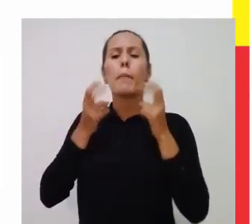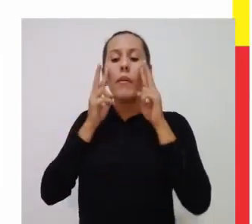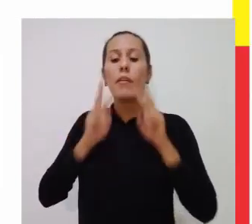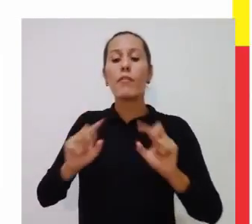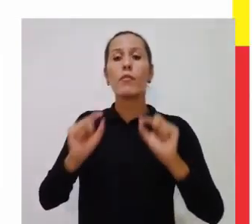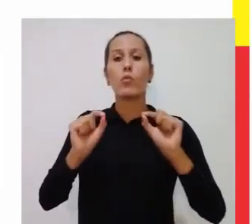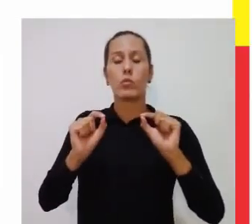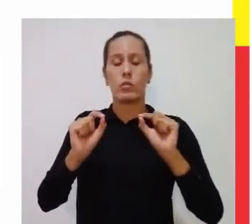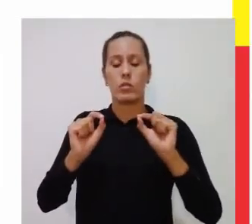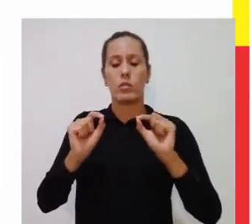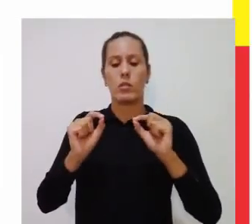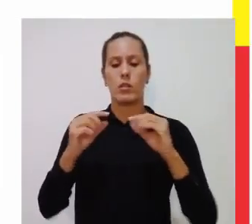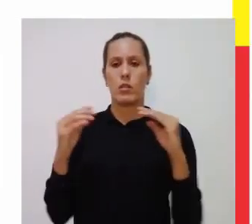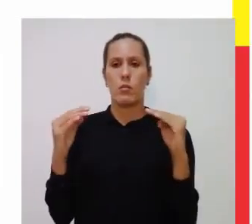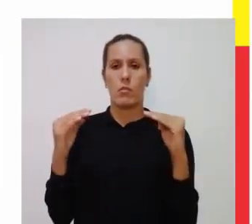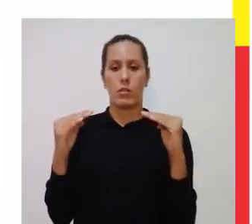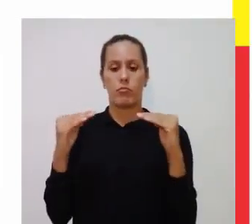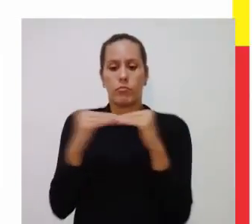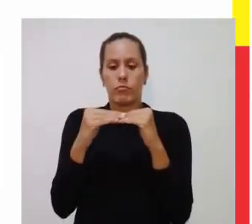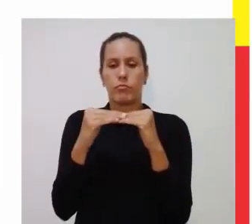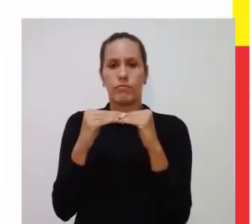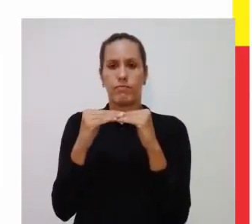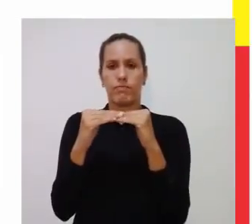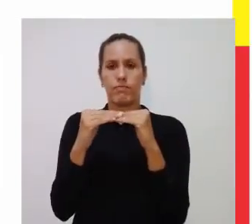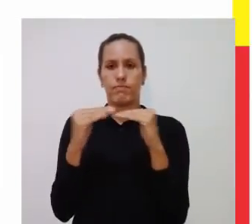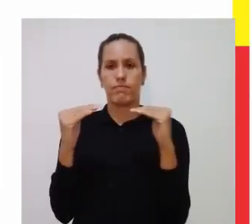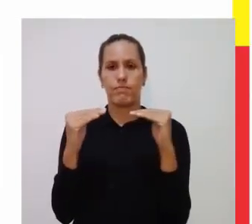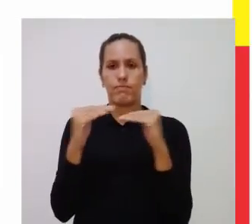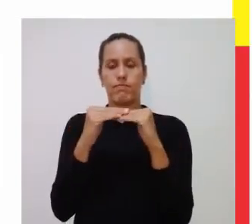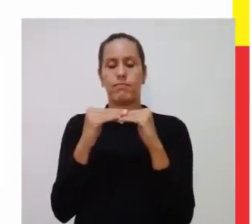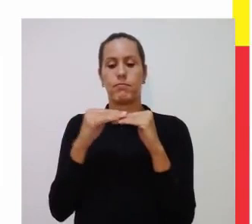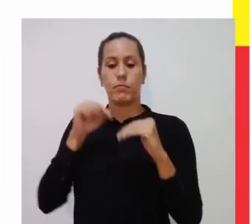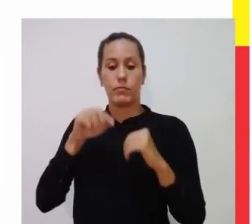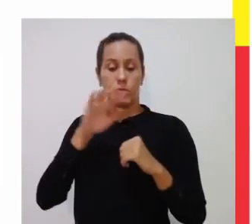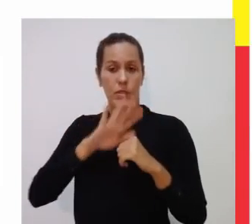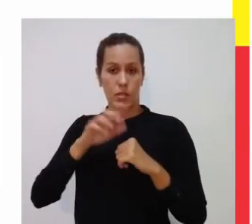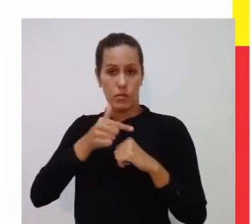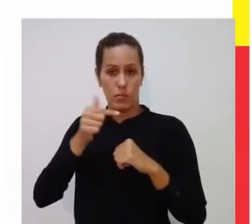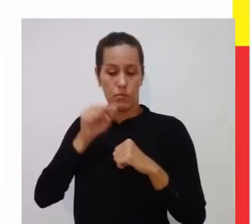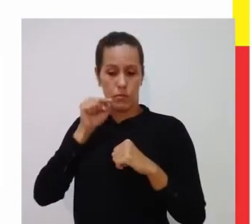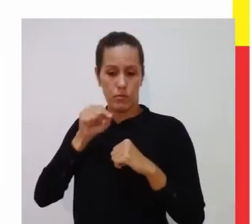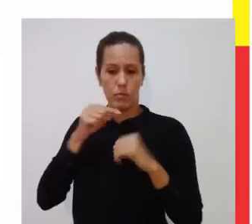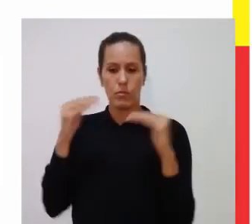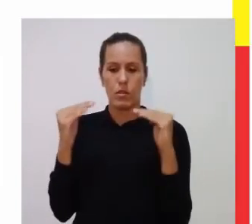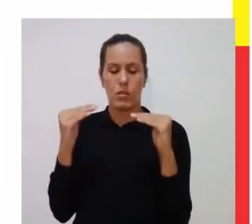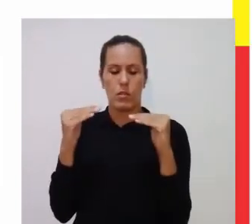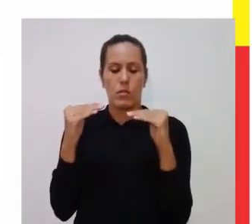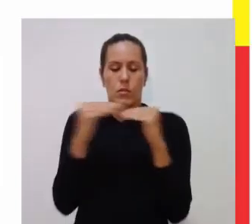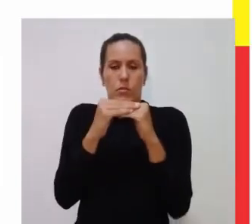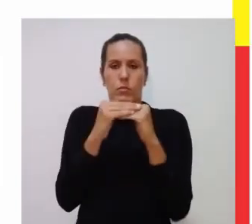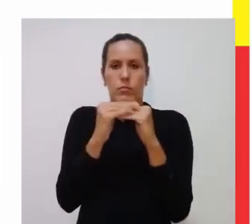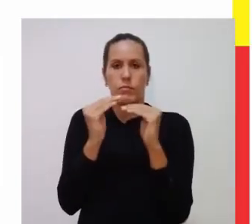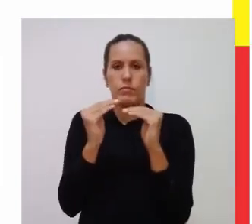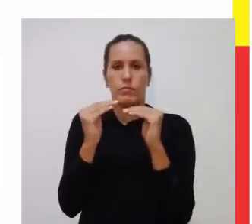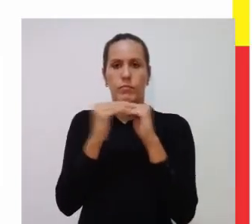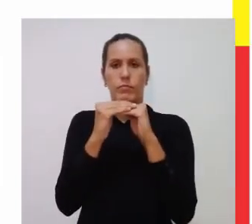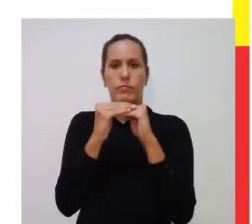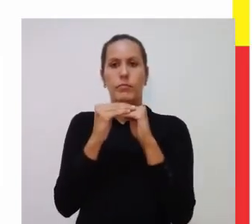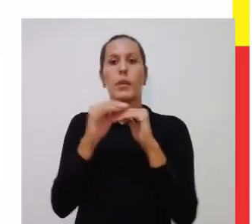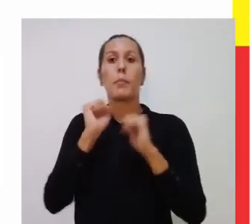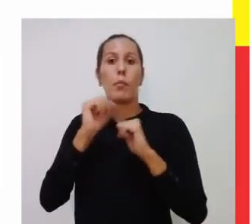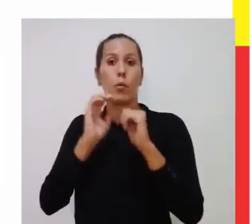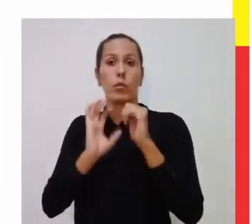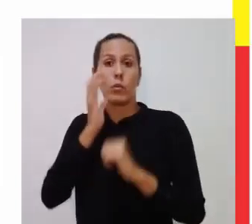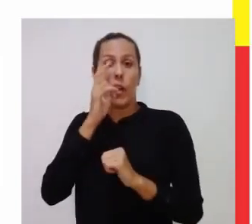observando que existem os limites convergentes, tá? Então aí, nessa próxima figura, as placas elas estão colidindo, certo?